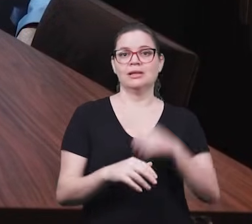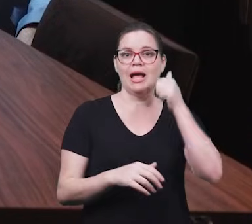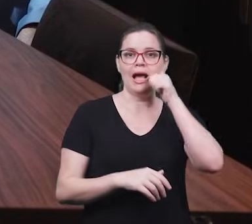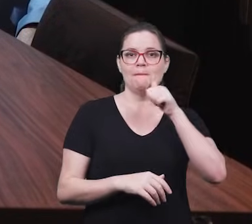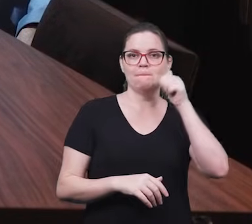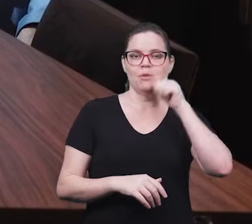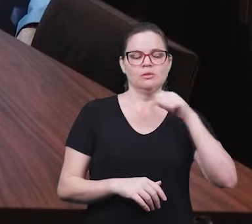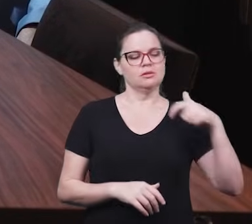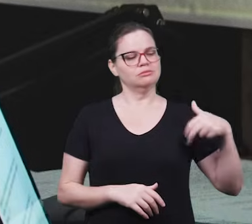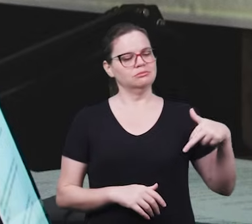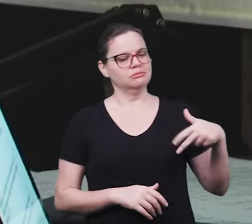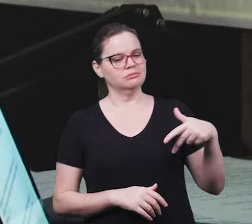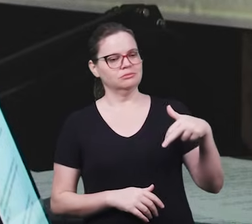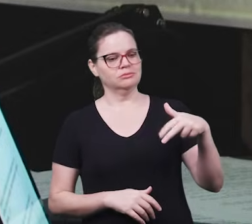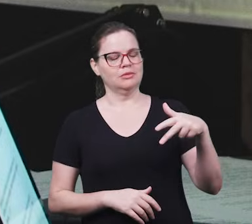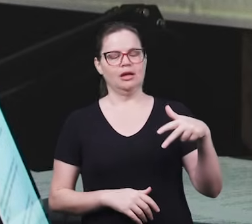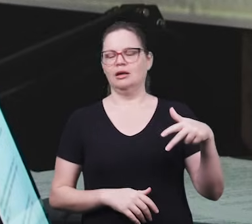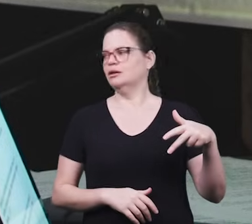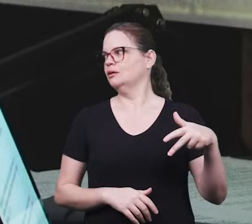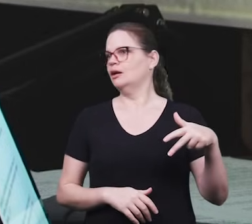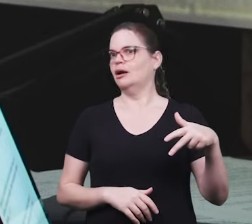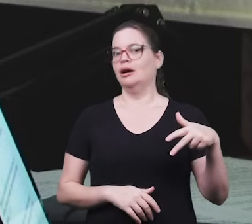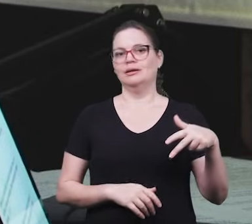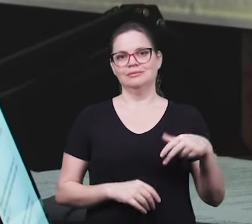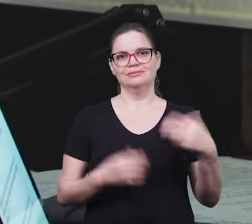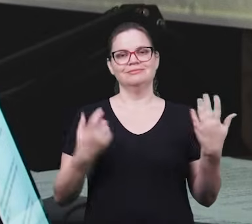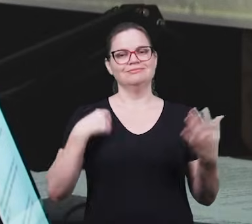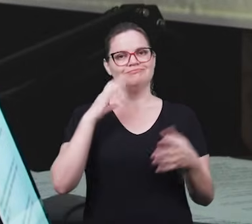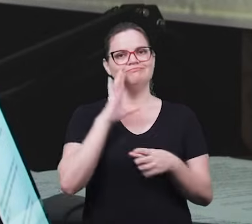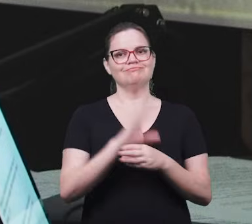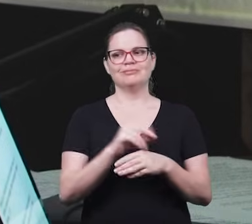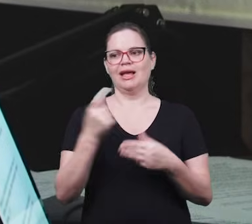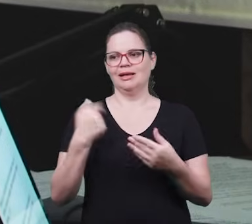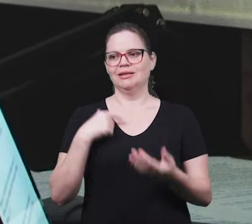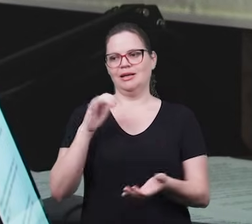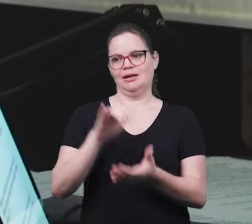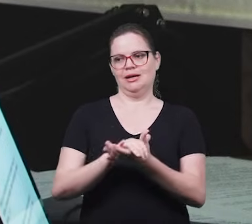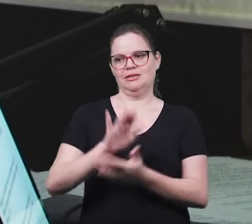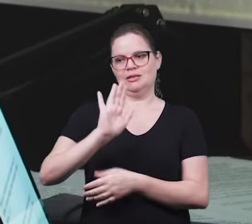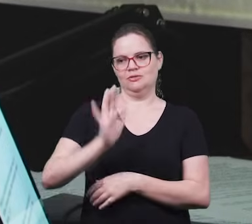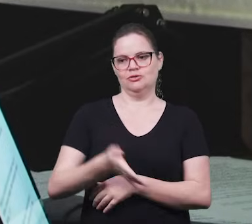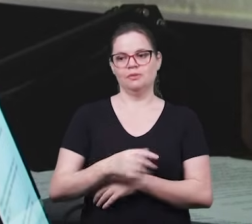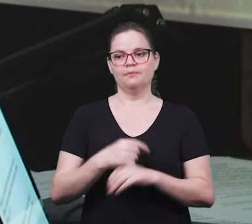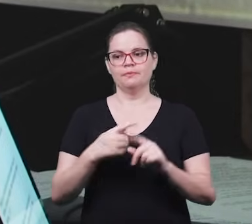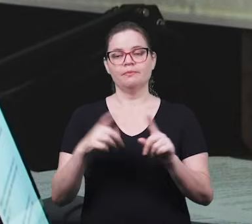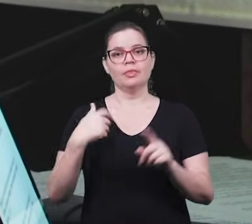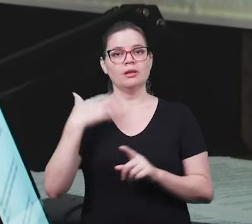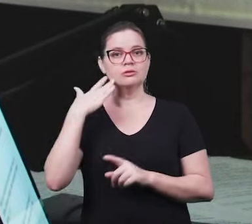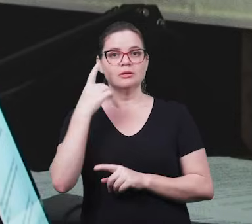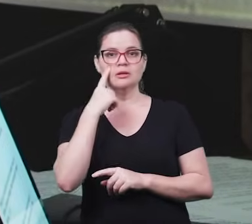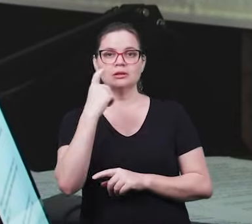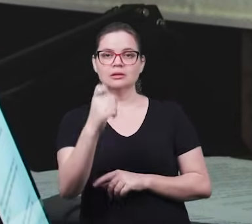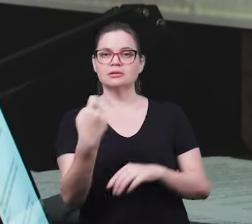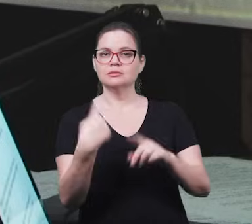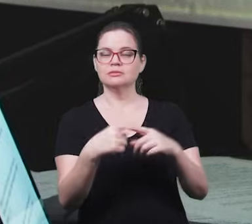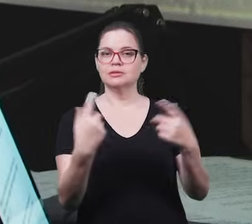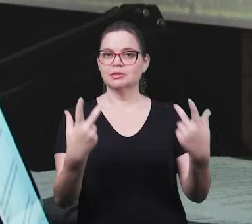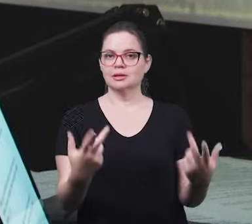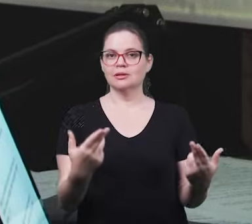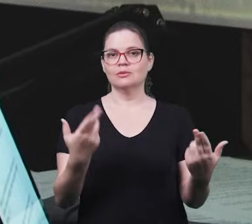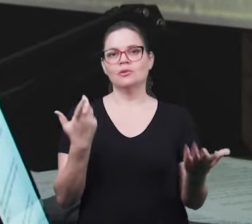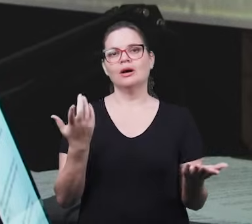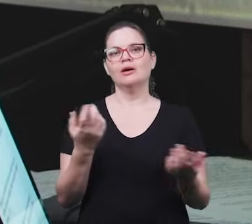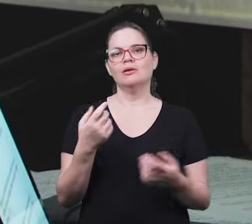estava chegando. E ele teve, então, ali a oportunidade. Hoje ele está casado, essa é a sua esposa. Mas eu achei interessante, foi